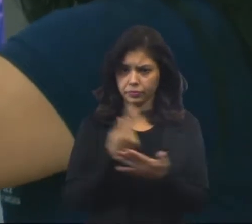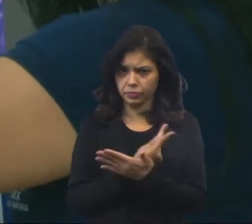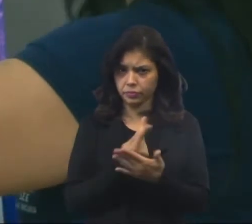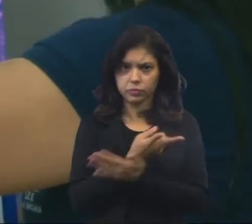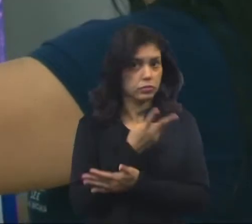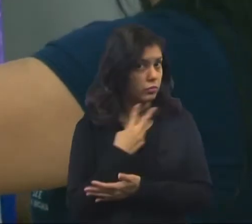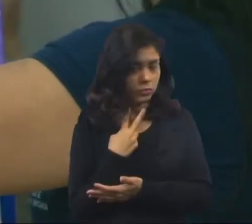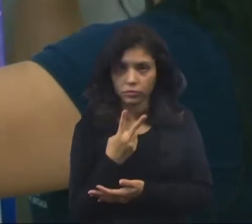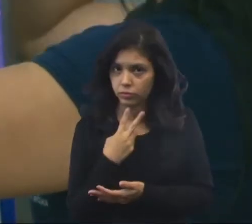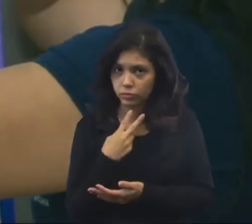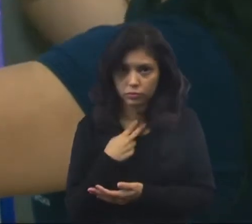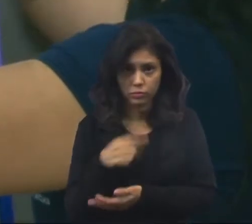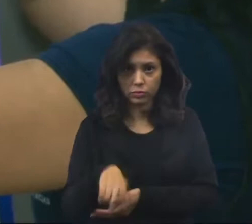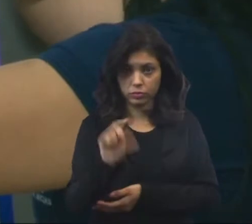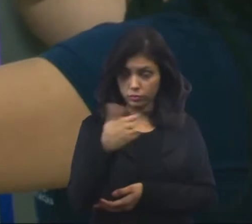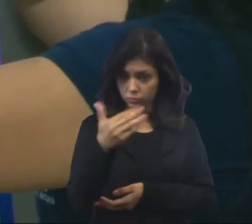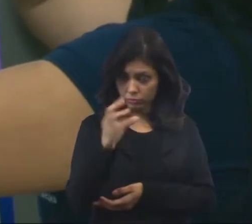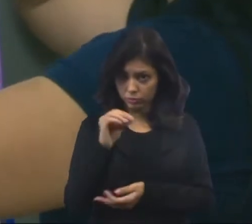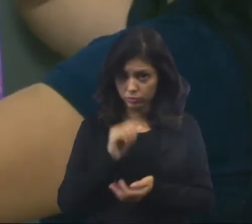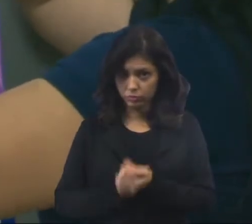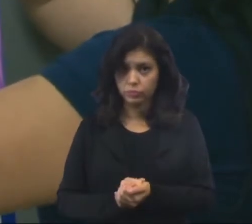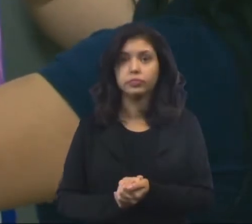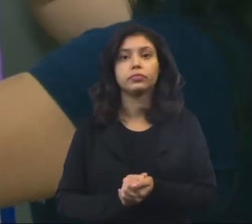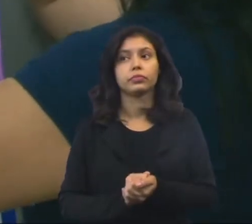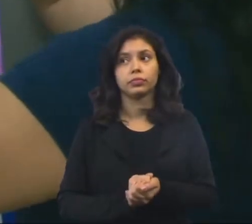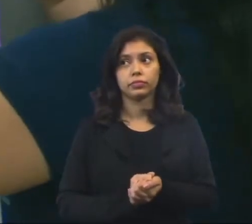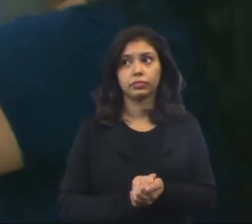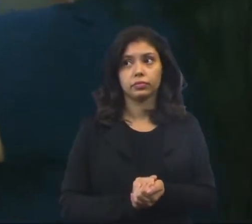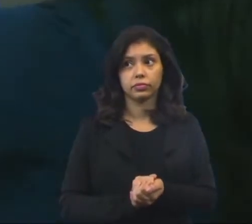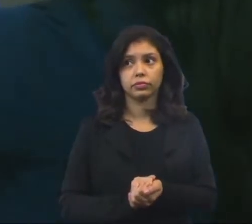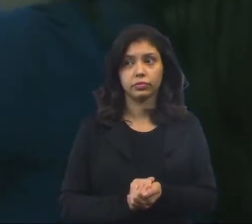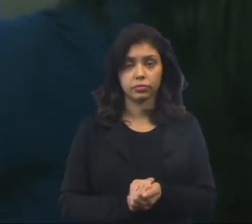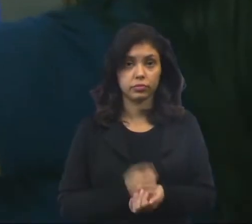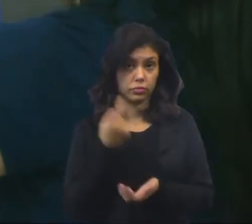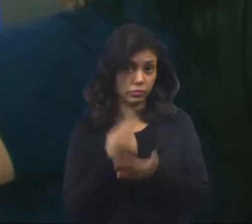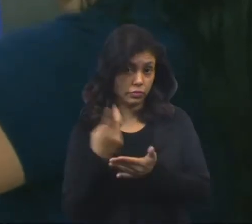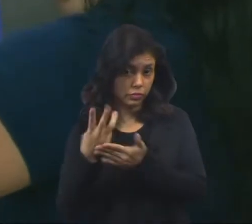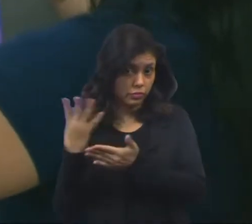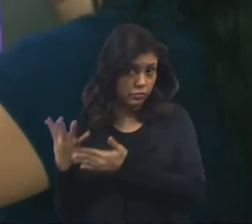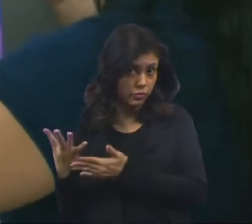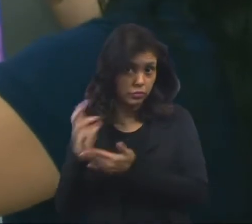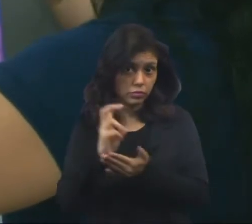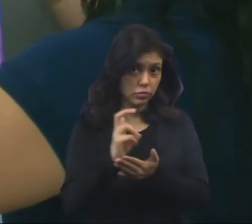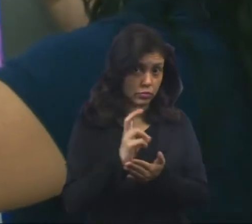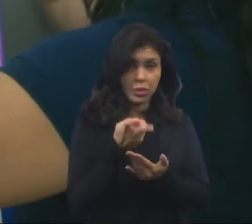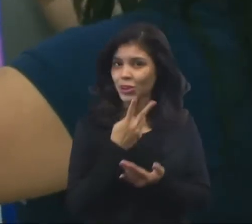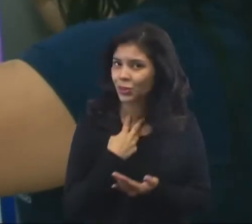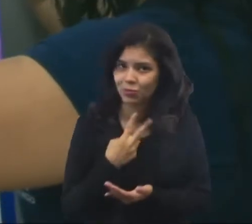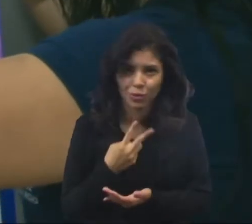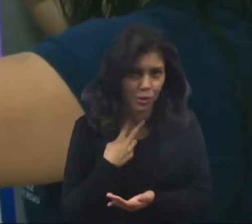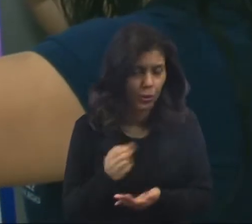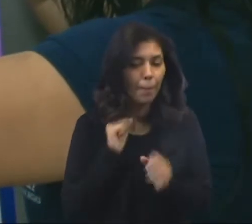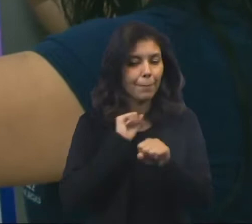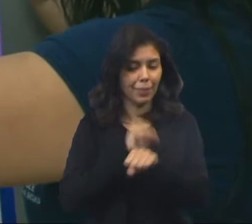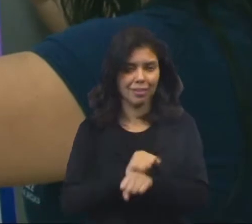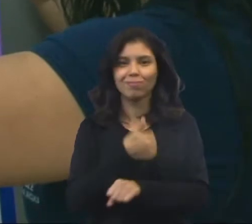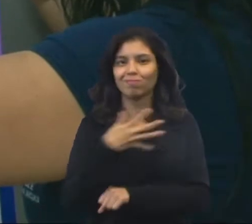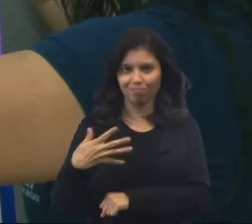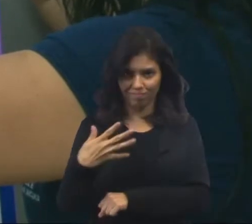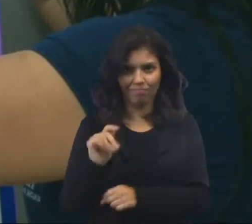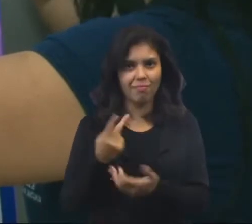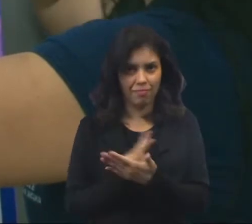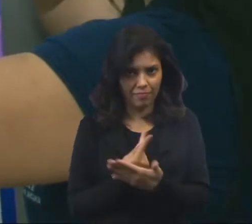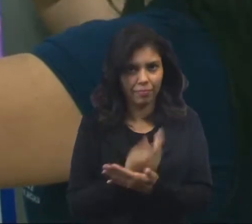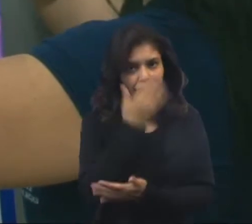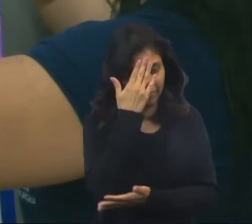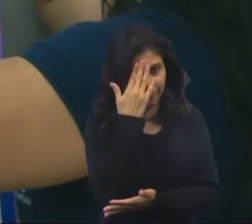não posso contar de novo 10, ó. E eu contei, ó, 1, 2, 3, 4, 5. Por isso que eu parei no 14,